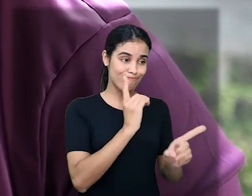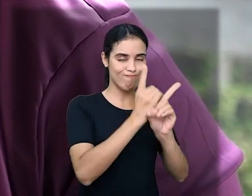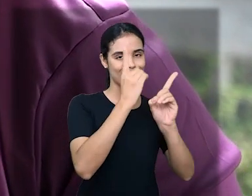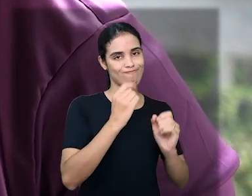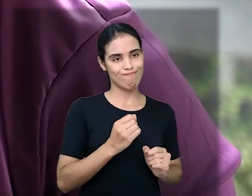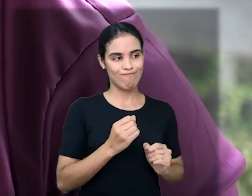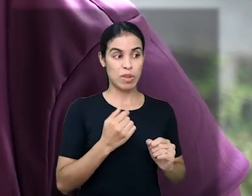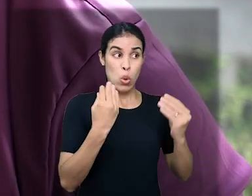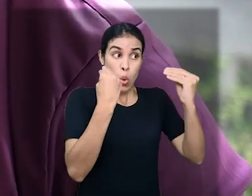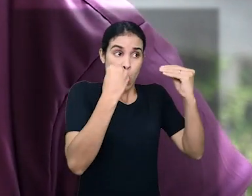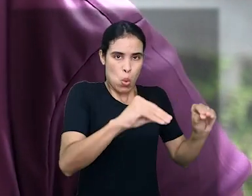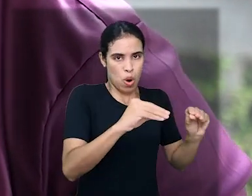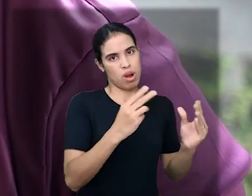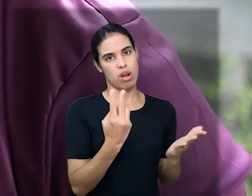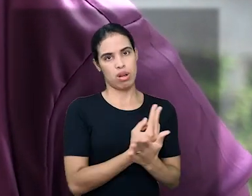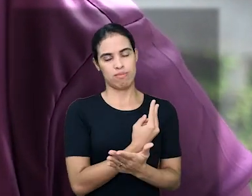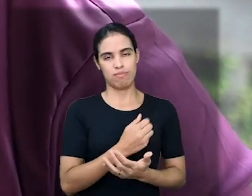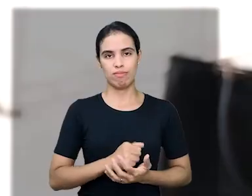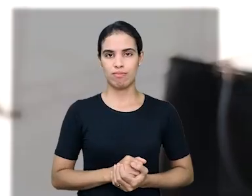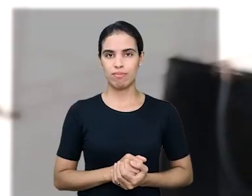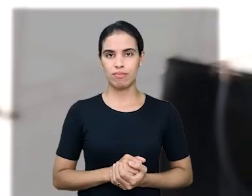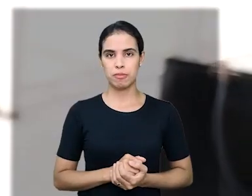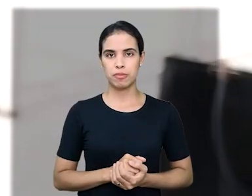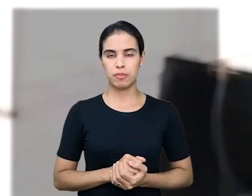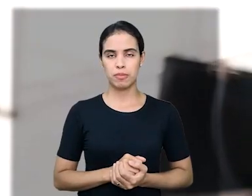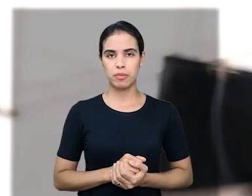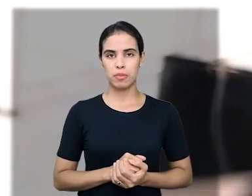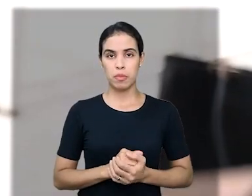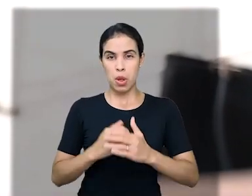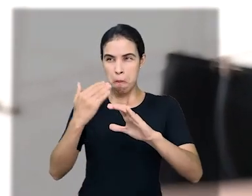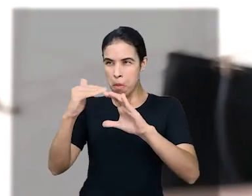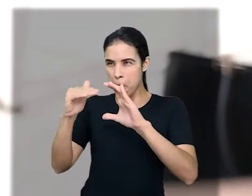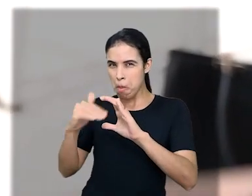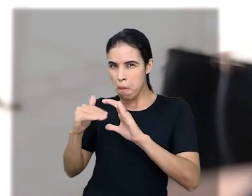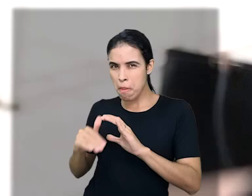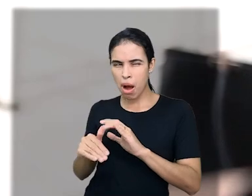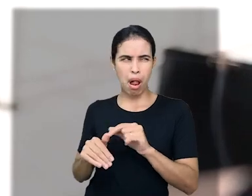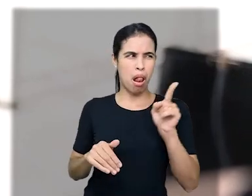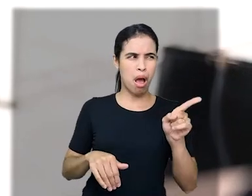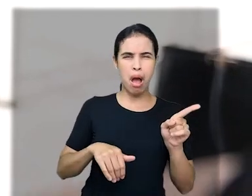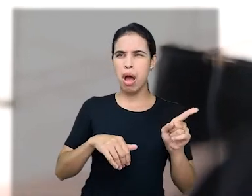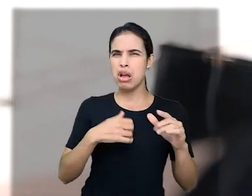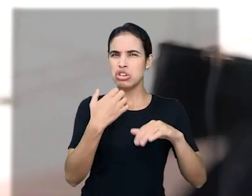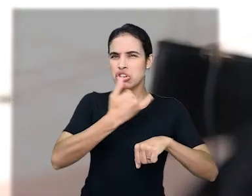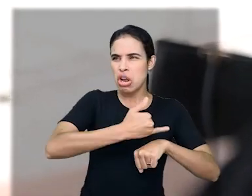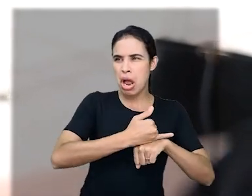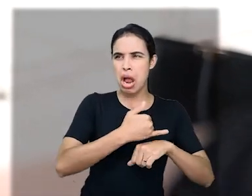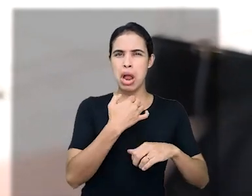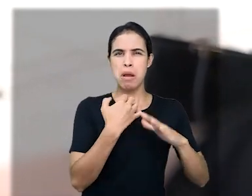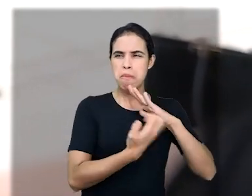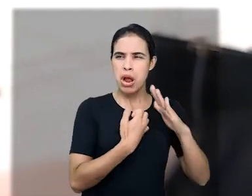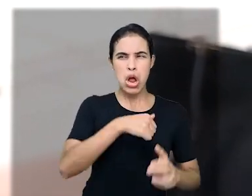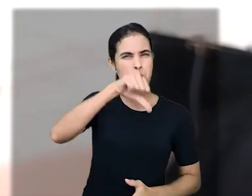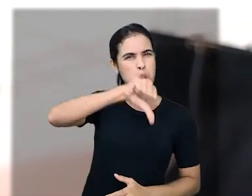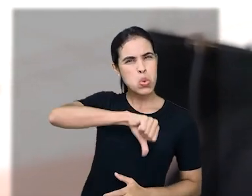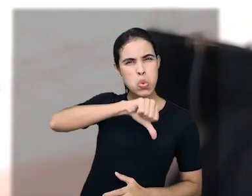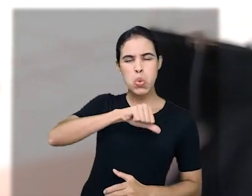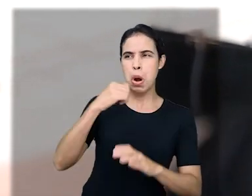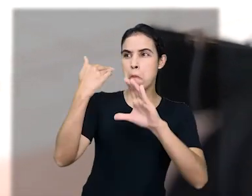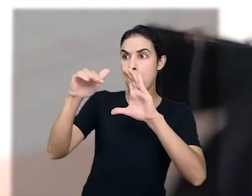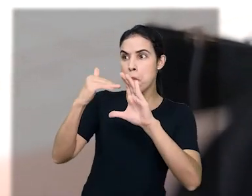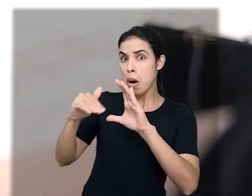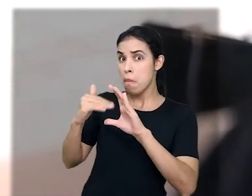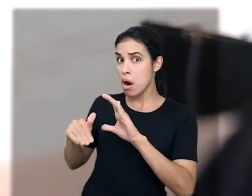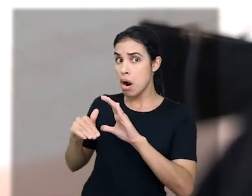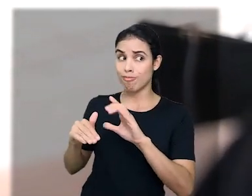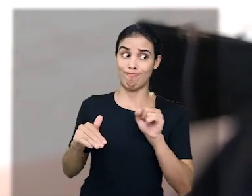WhatsApp. Aí eu acho errado deixar no computador. Se for uma questão que denigre a empresa, denigre o chefe, alguma coisa